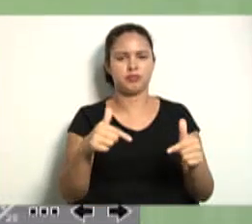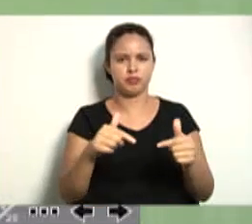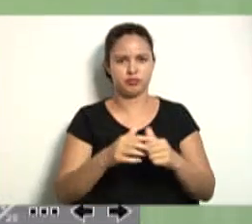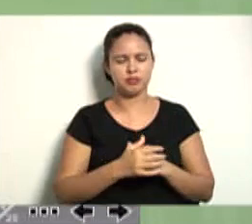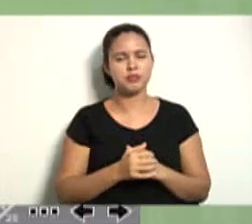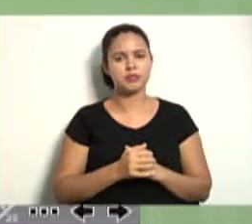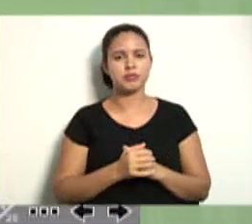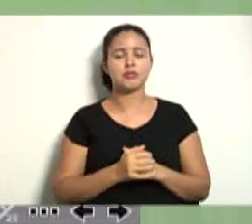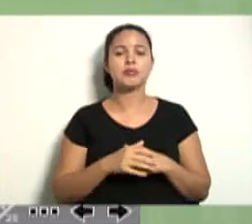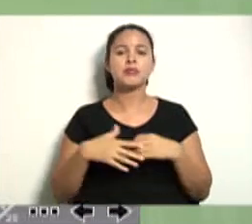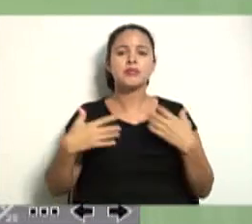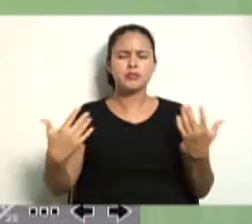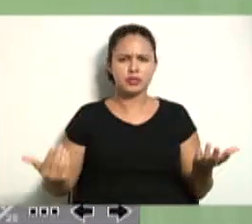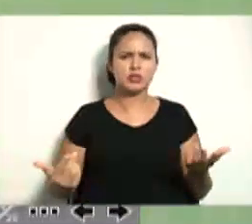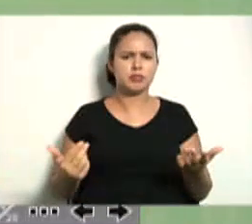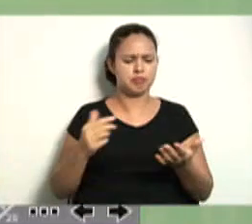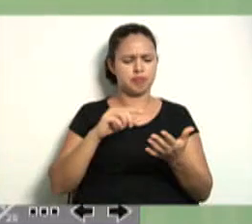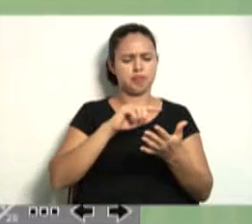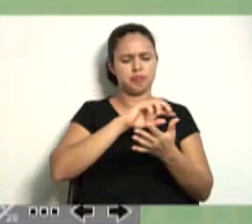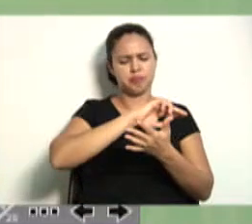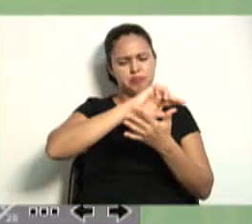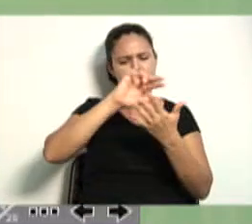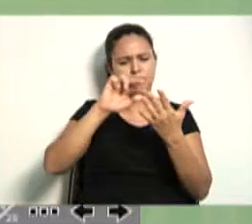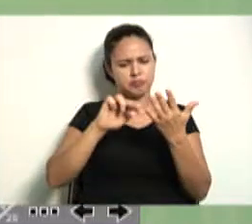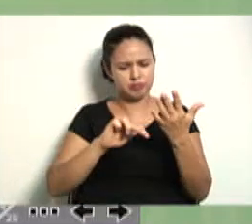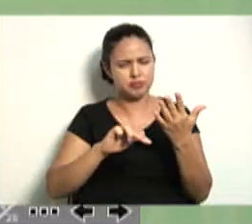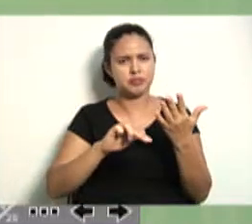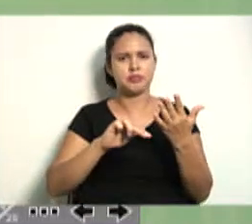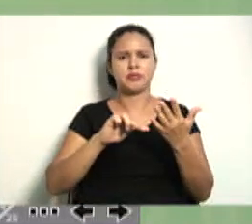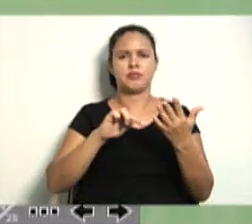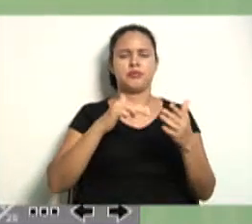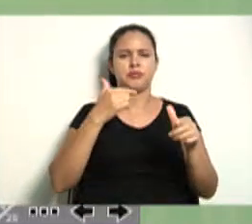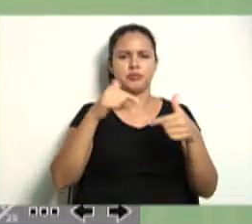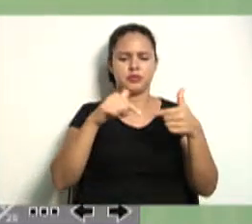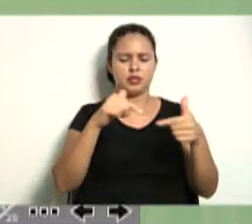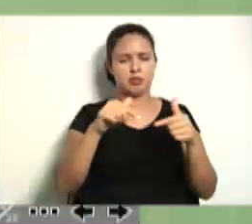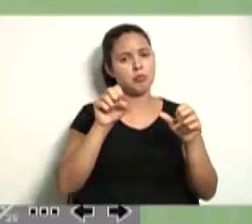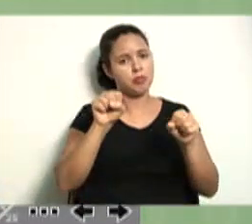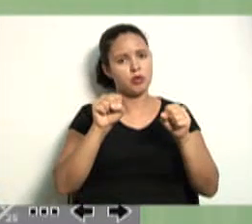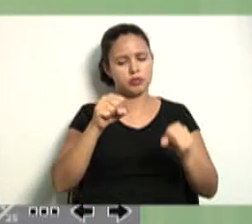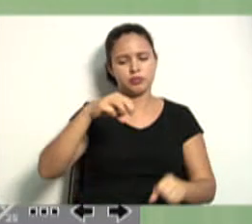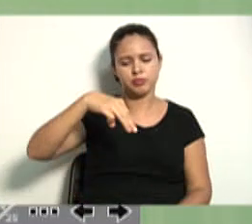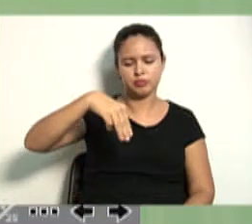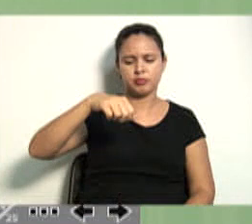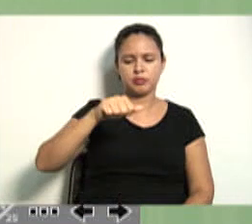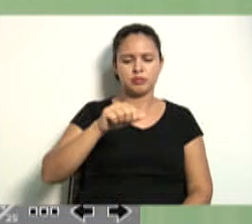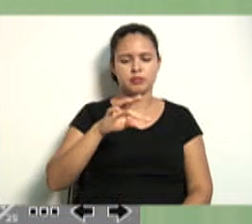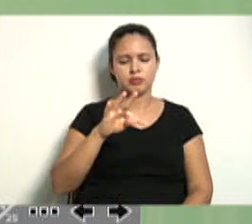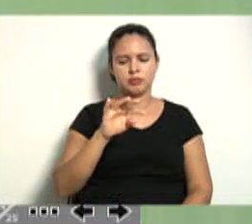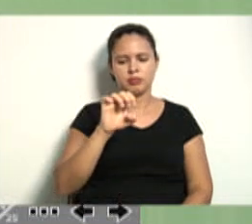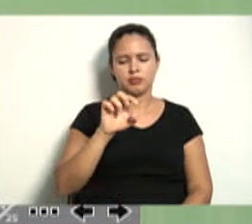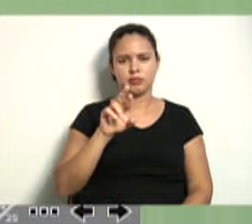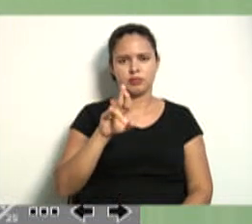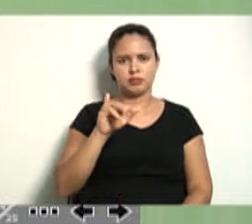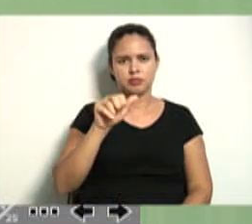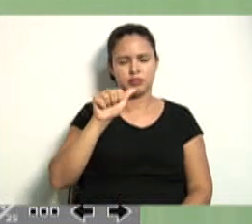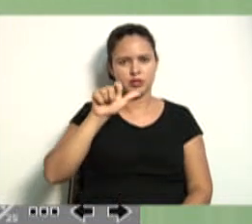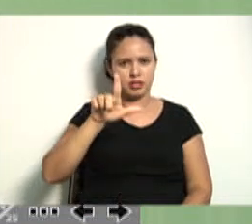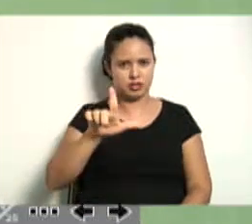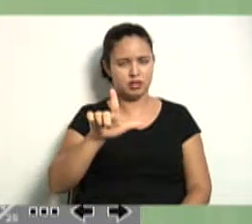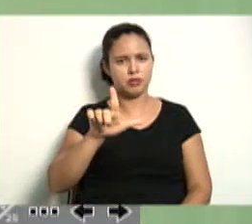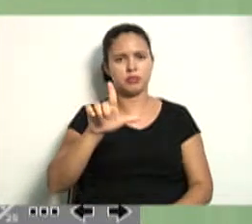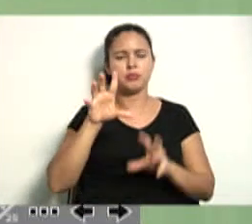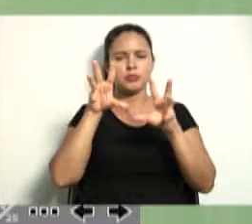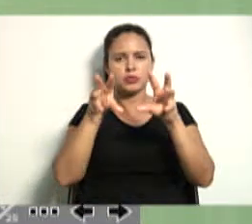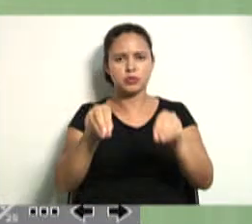As formas de trabalho. O trabalho ele pode ser material, quando ocorre uma transformação física e o bem